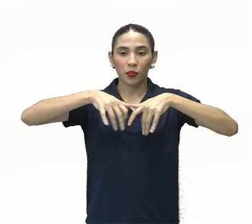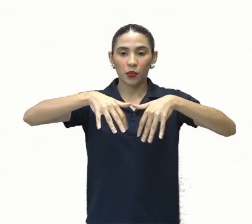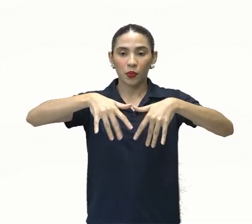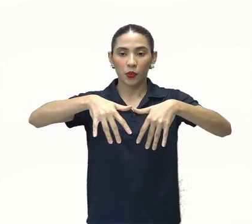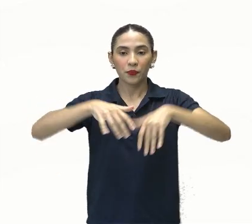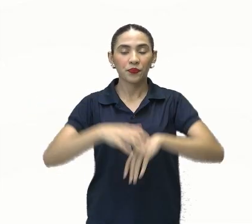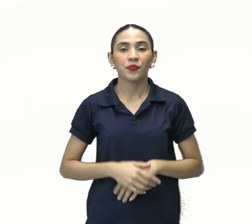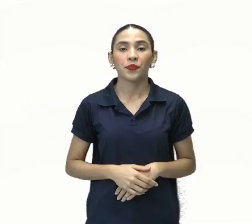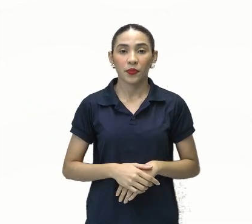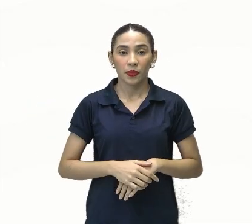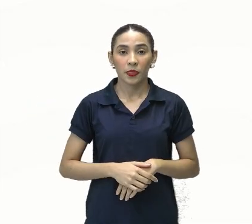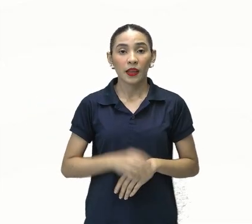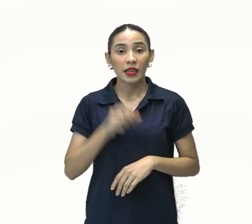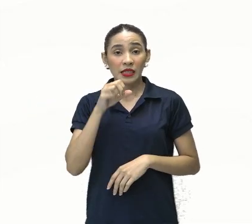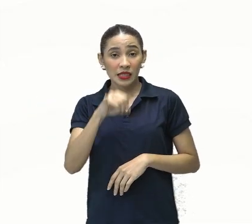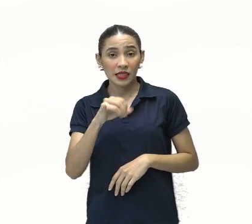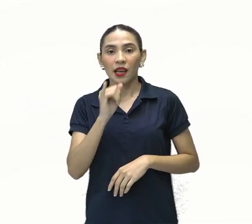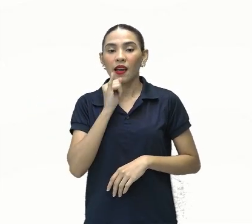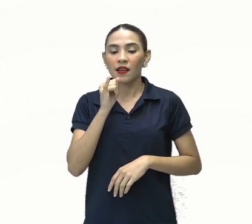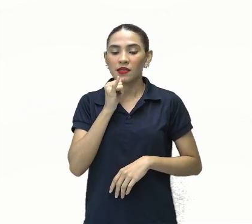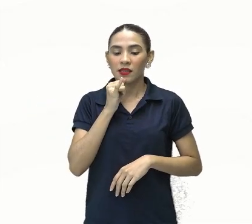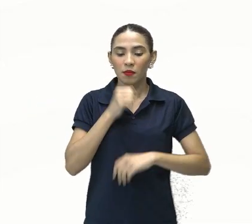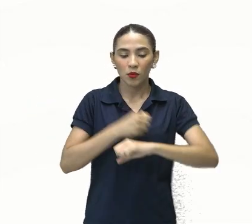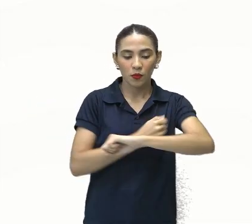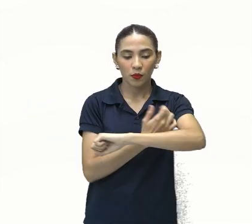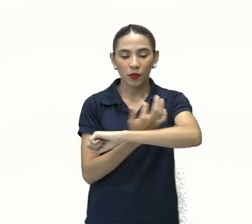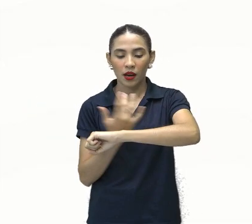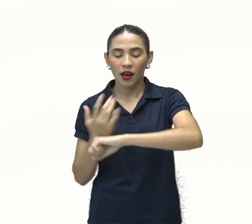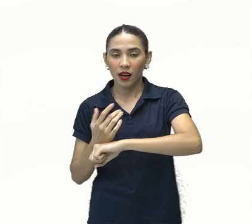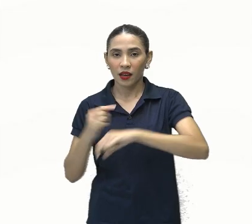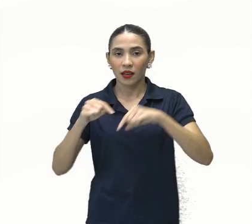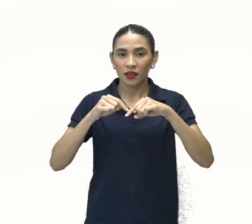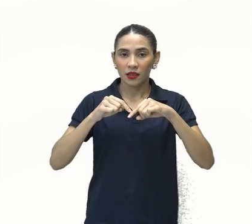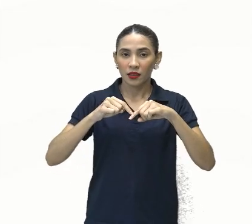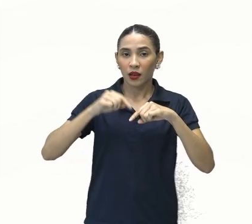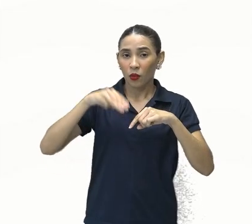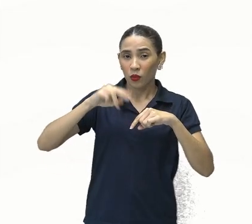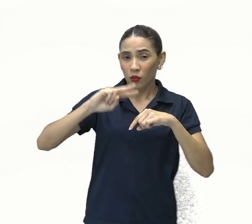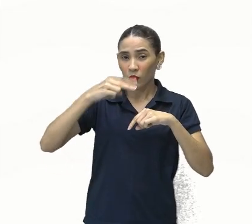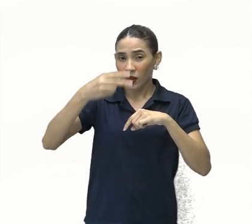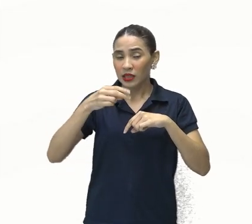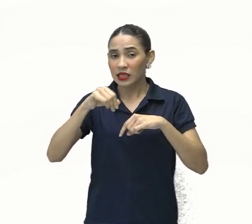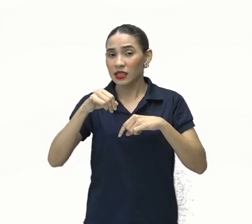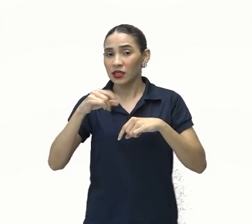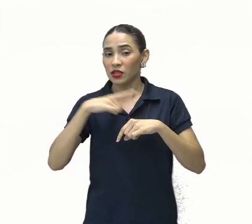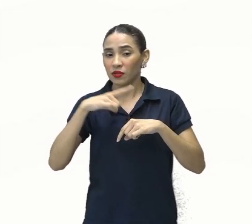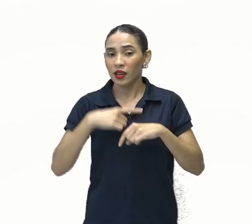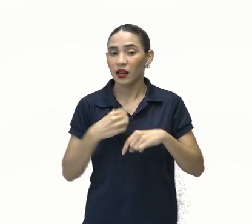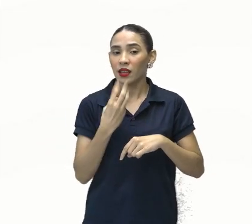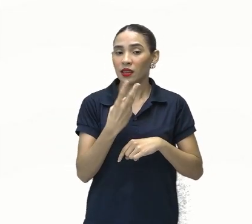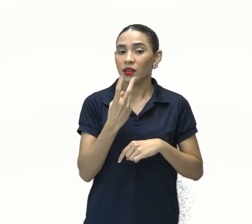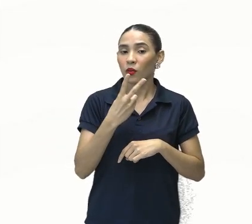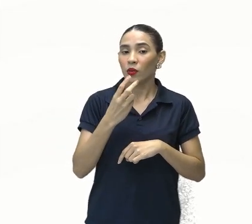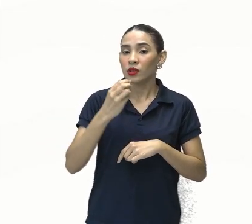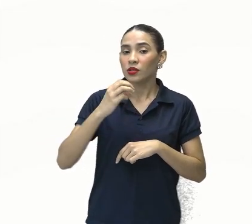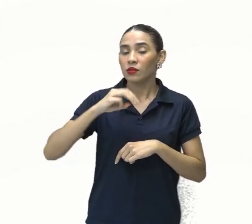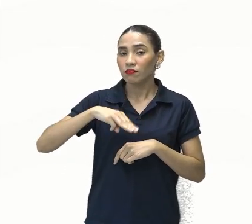fertilizante. E se o meu pomar, em vez de 15.000 metros quadrados, se ele tiver 32 metros